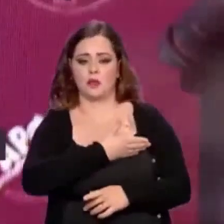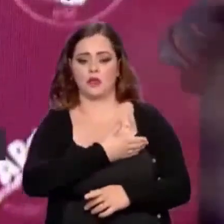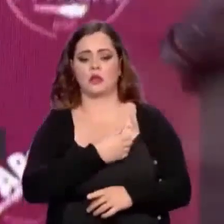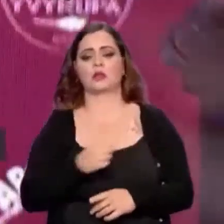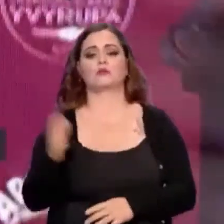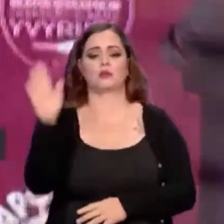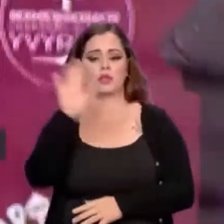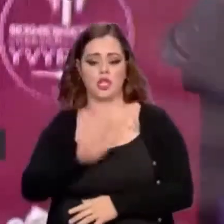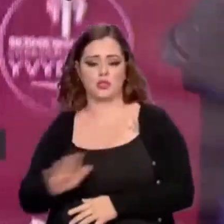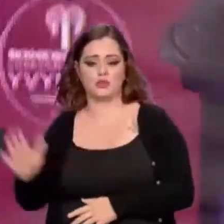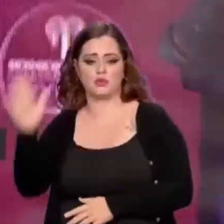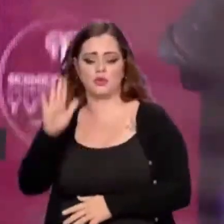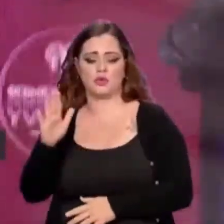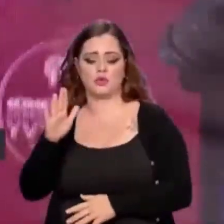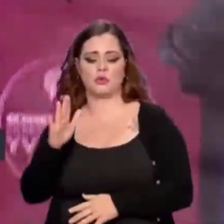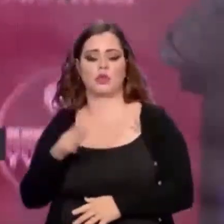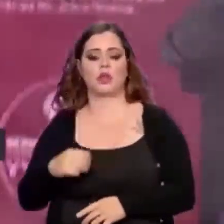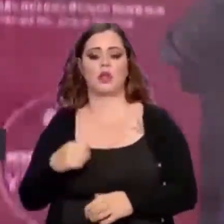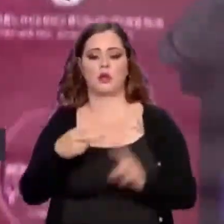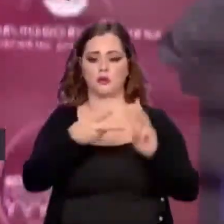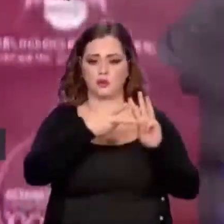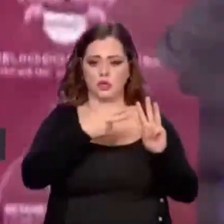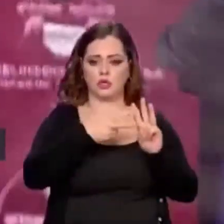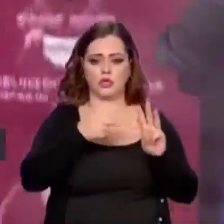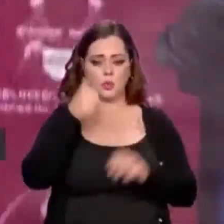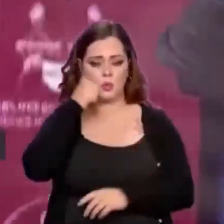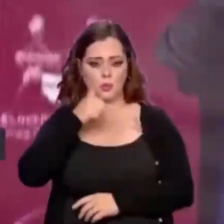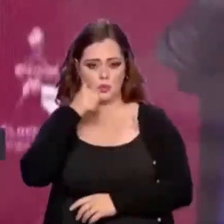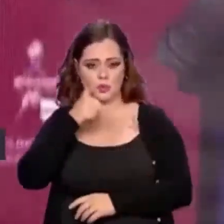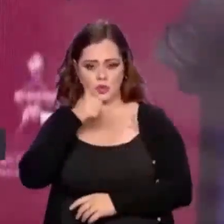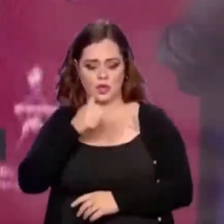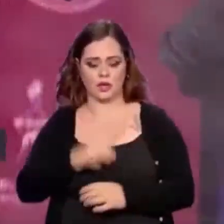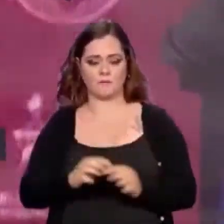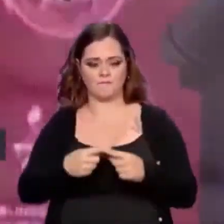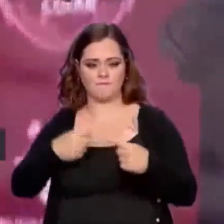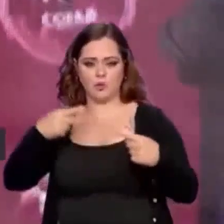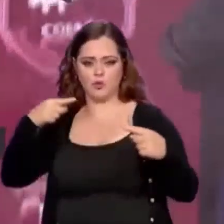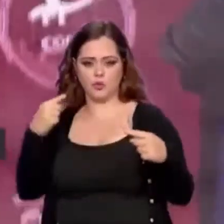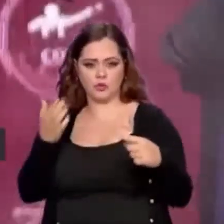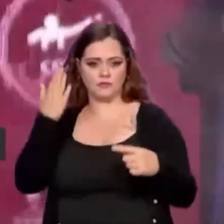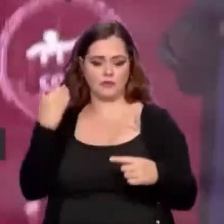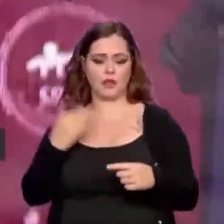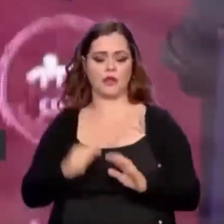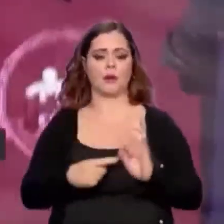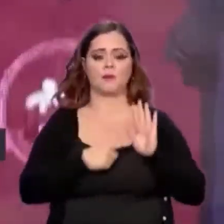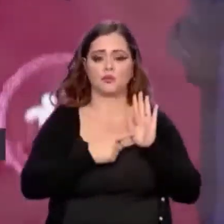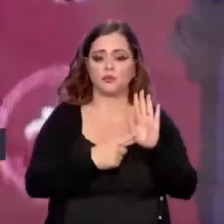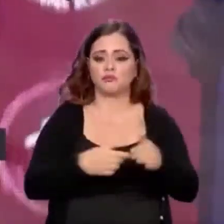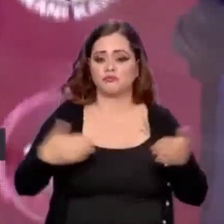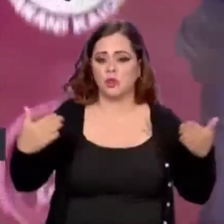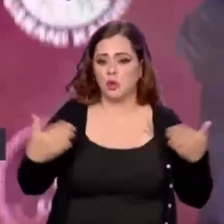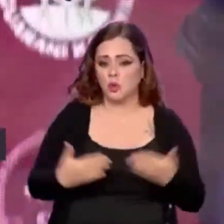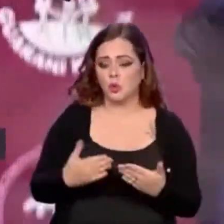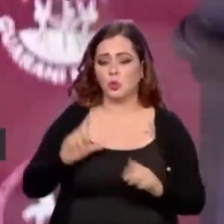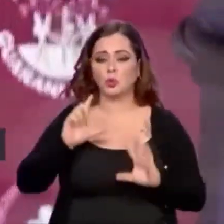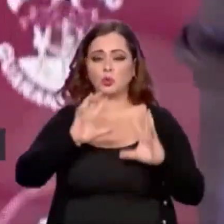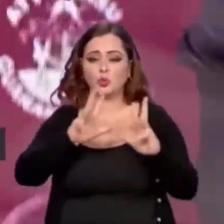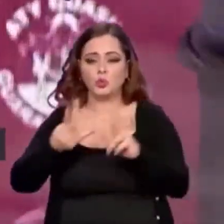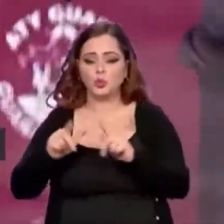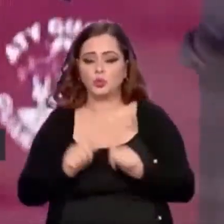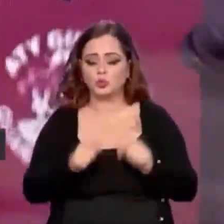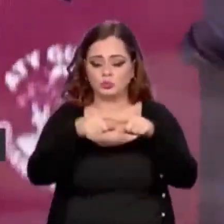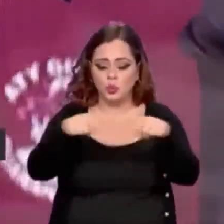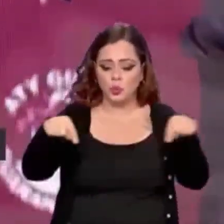Nacional das Mulheres Indígenas Guerreiras da Ancestralidade, representando aqui todas as mulheres terra, mulheres